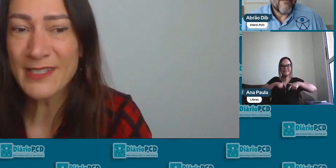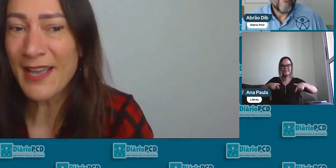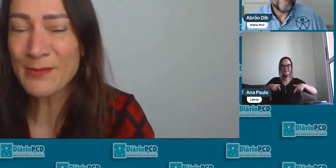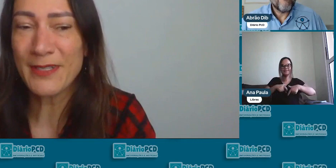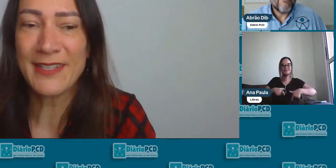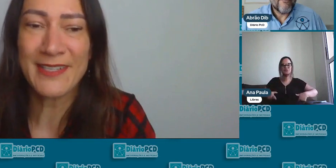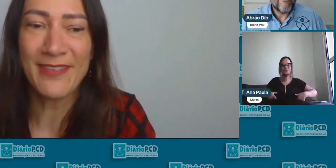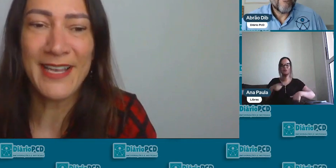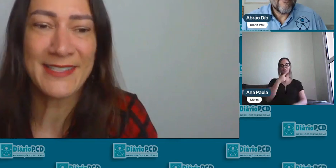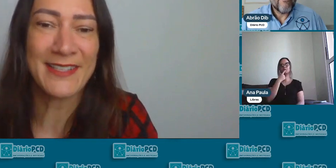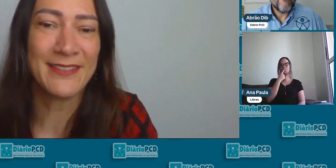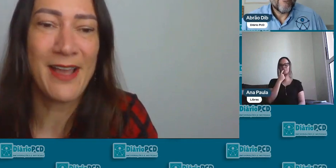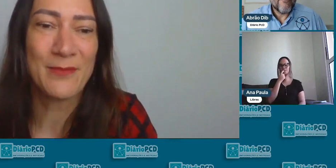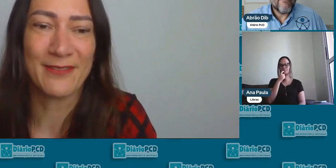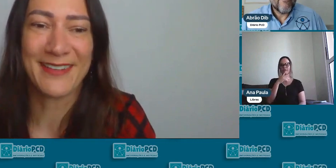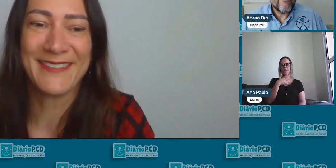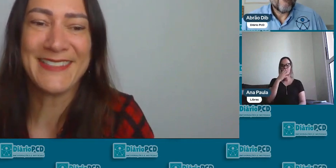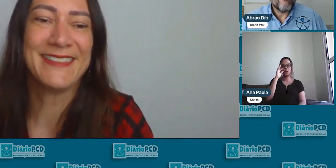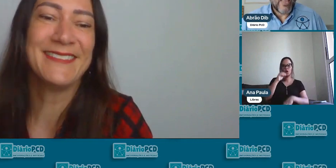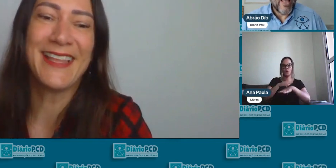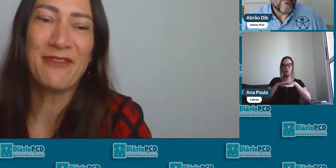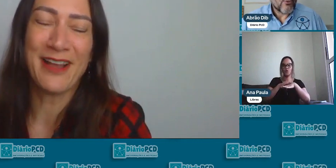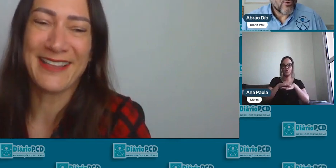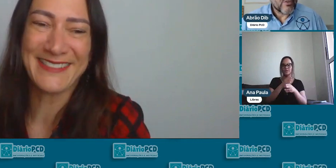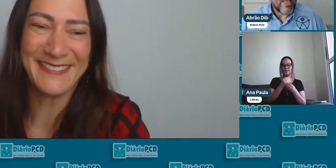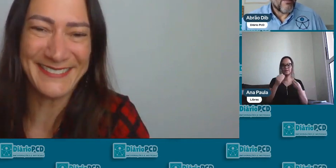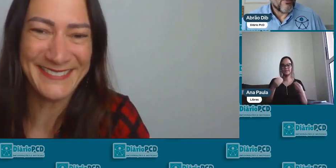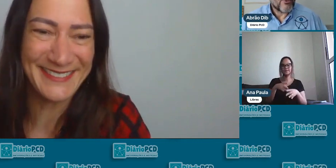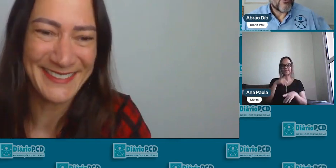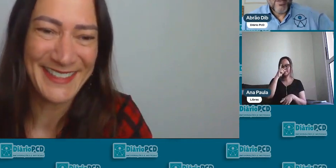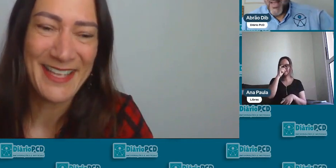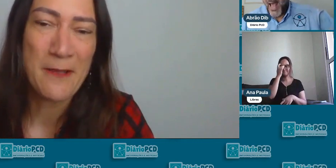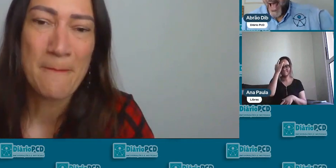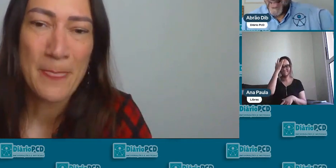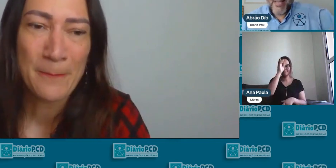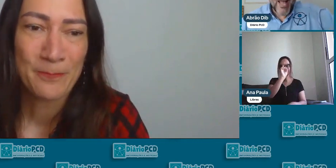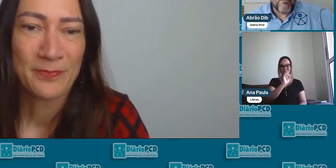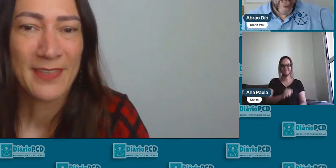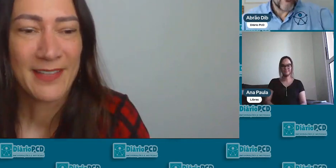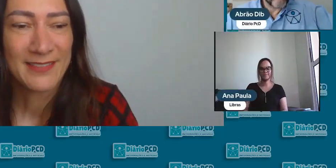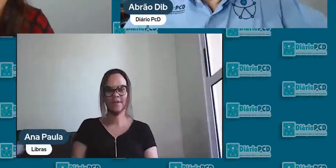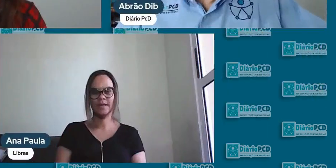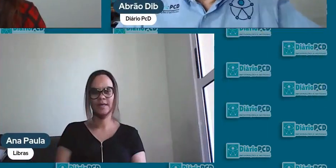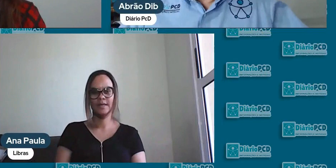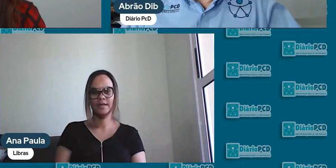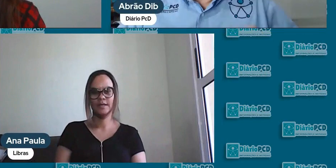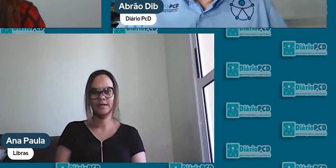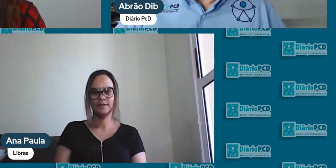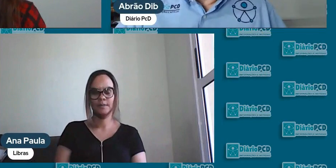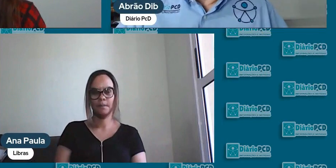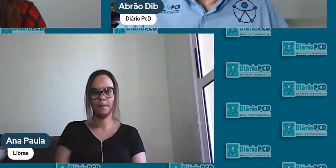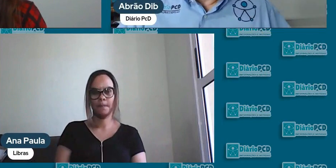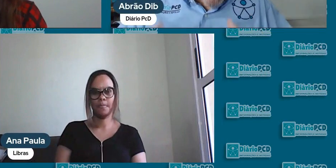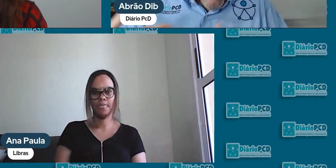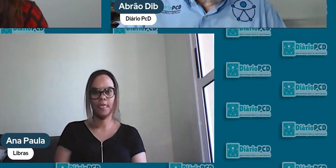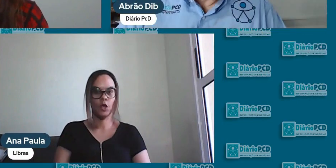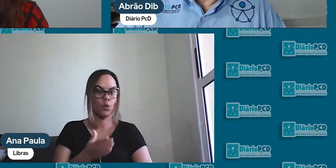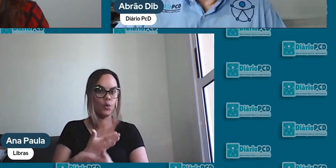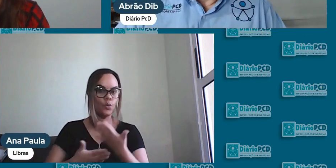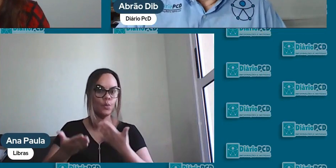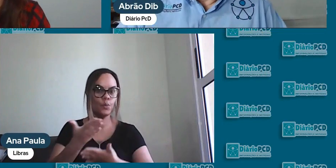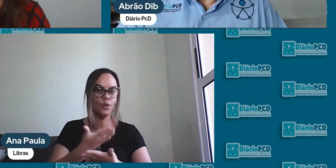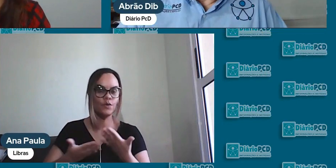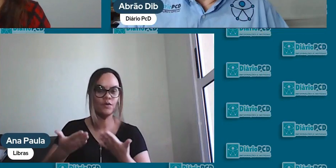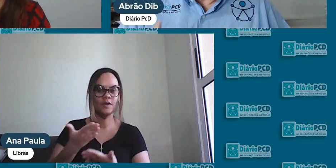para conversar a respeito dessa avaliação, né, Abrão? A coisa não está fácil. Ainda mais com o seu envolvimento